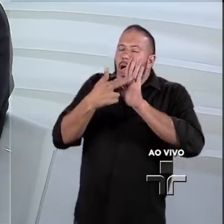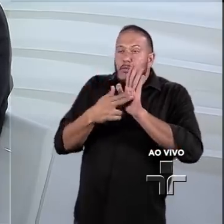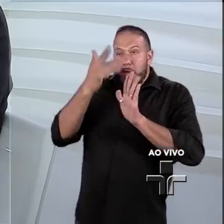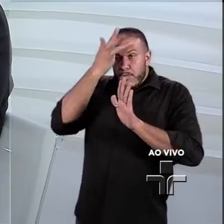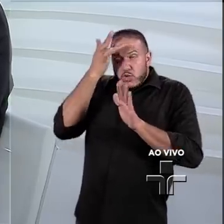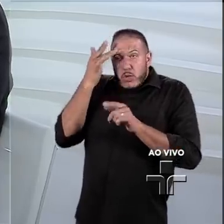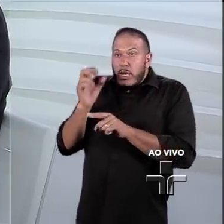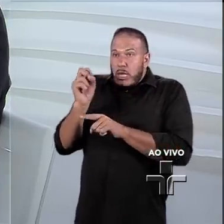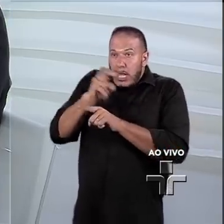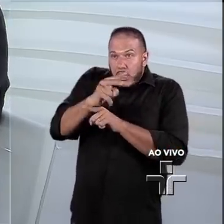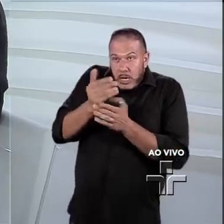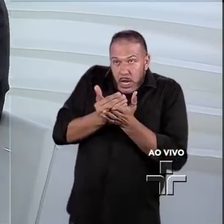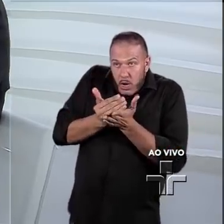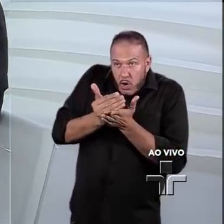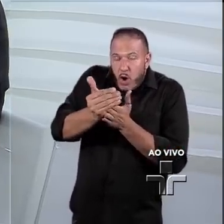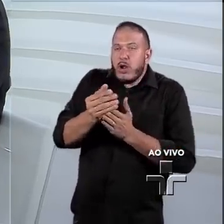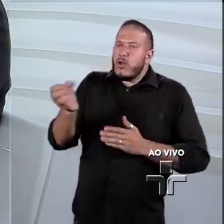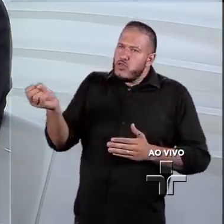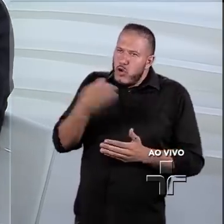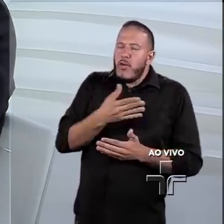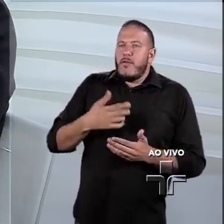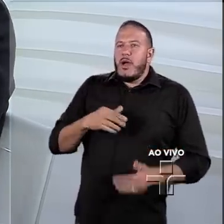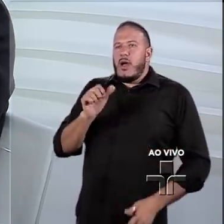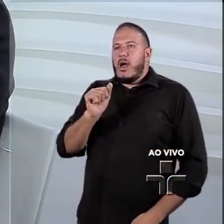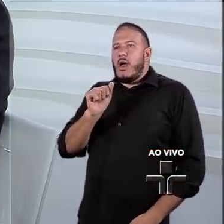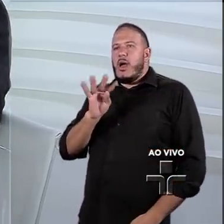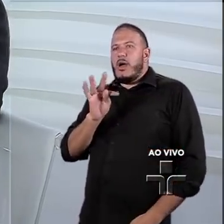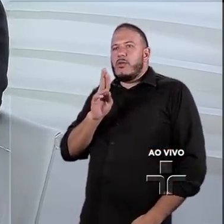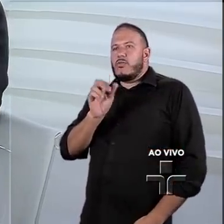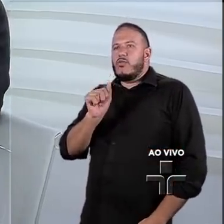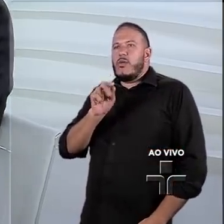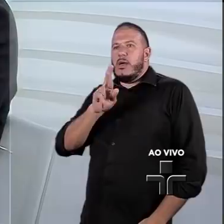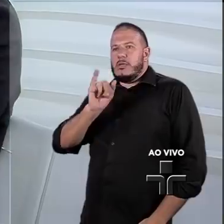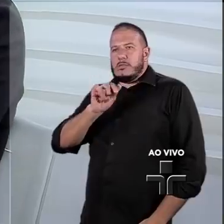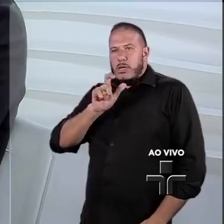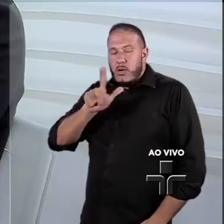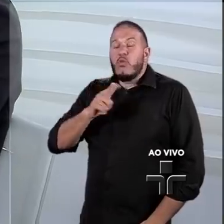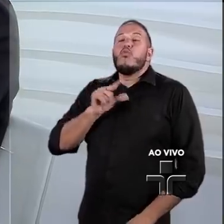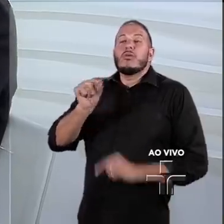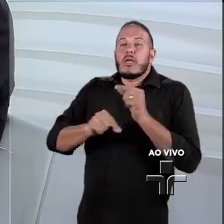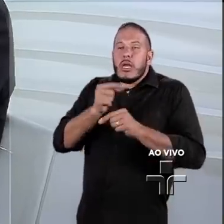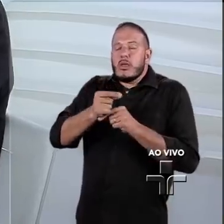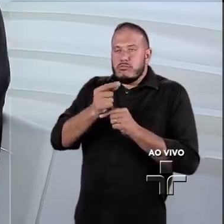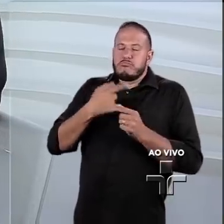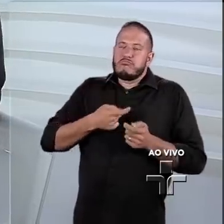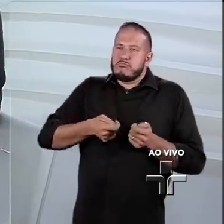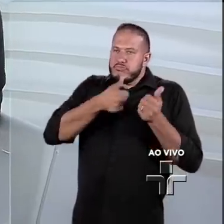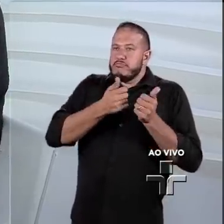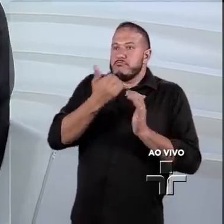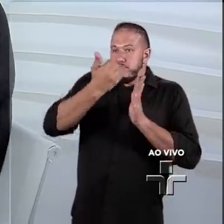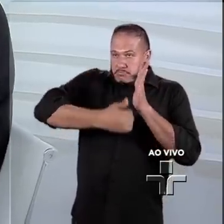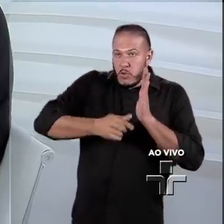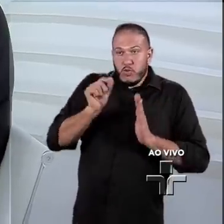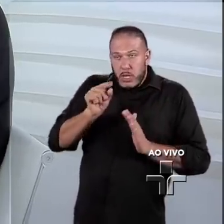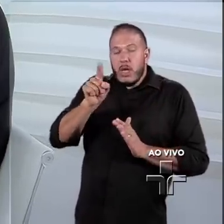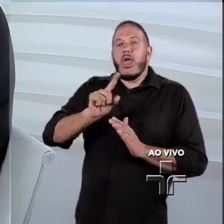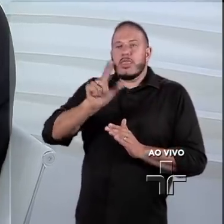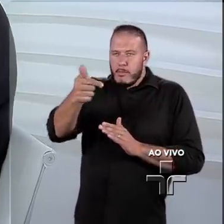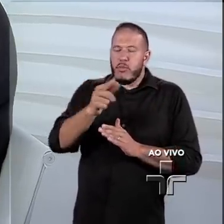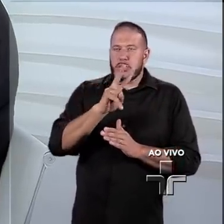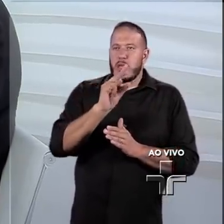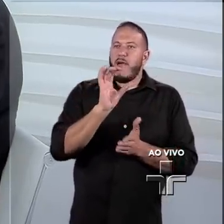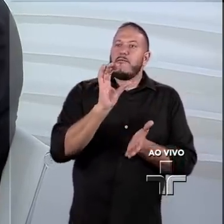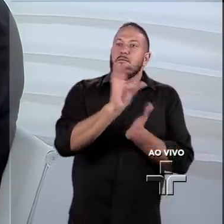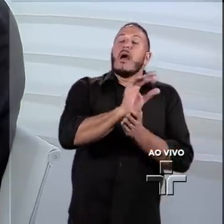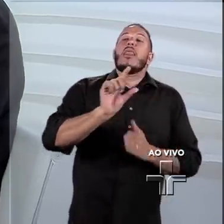da aprovação da reforma, que é o sistema atuarial, né? O que ele contribui é o que depois vai influenciar no valor da